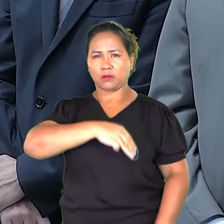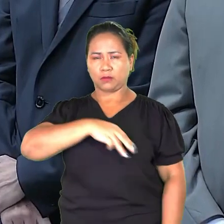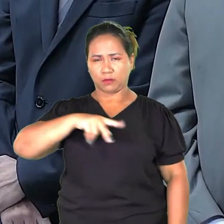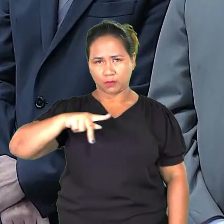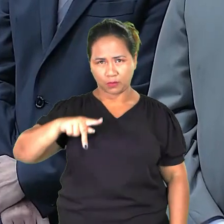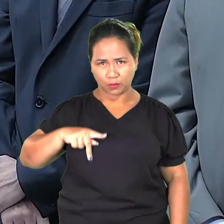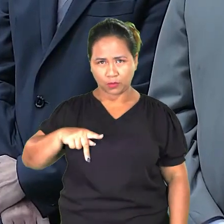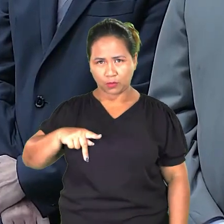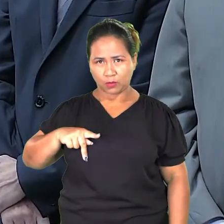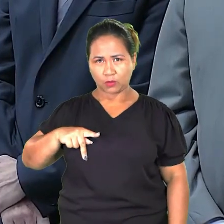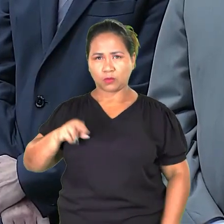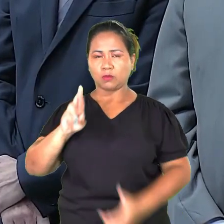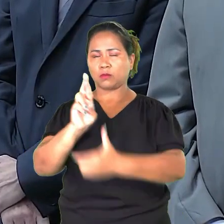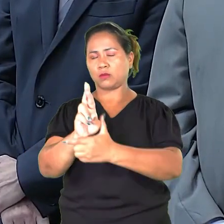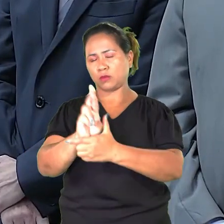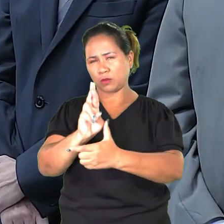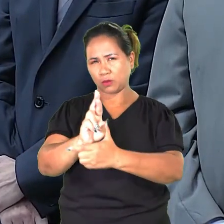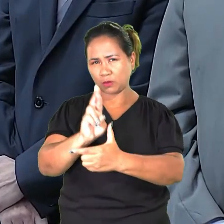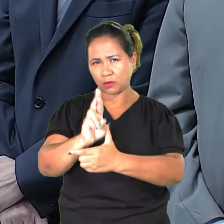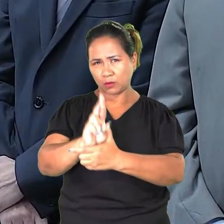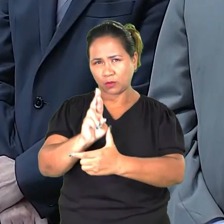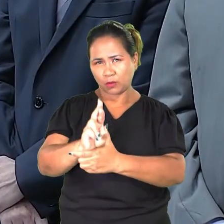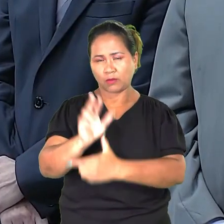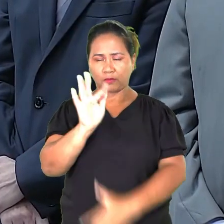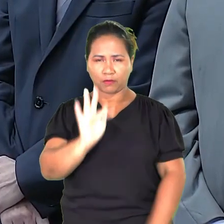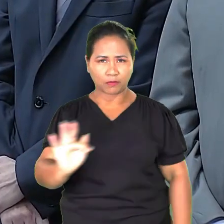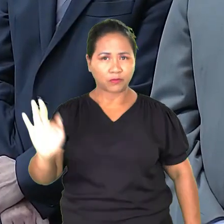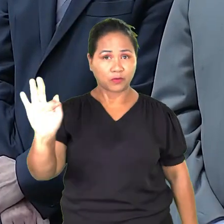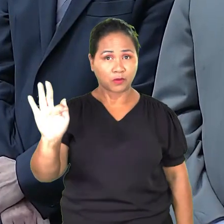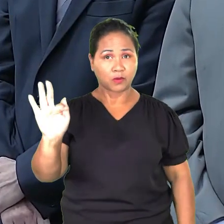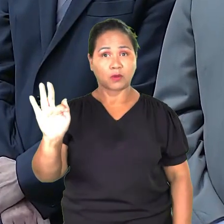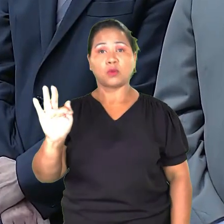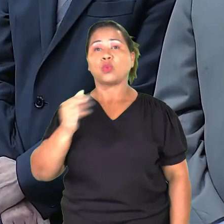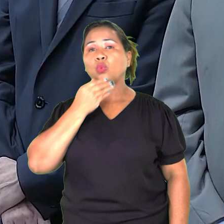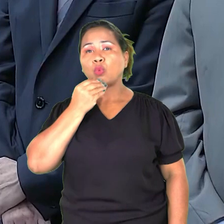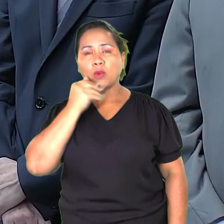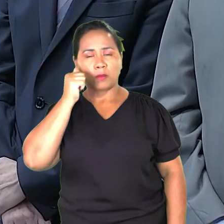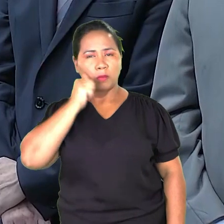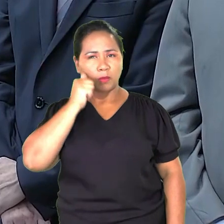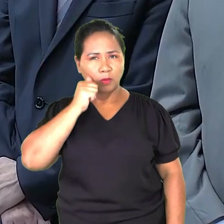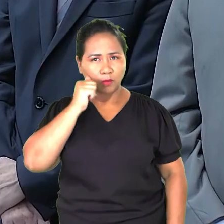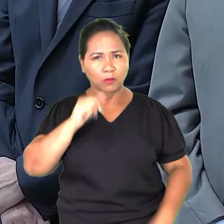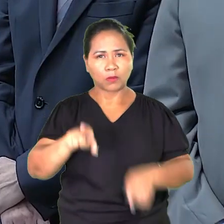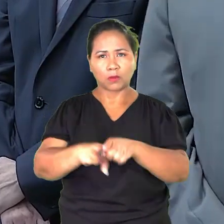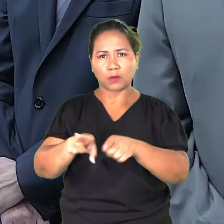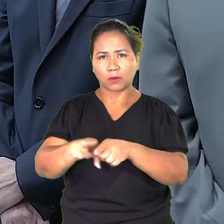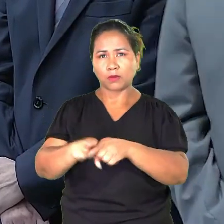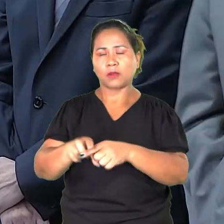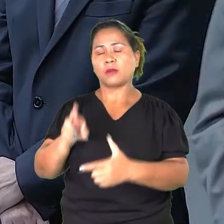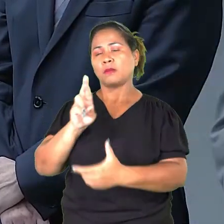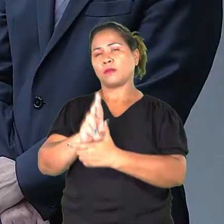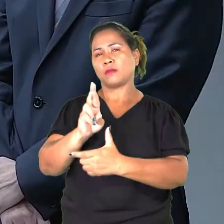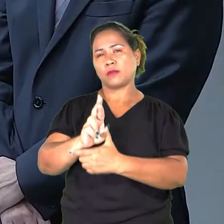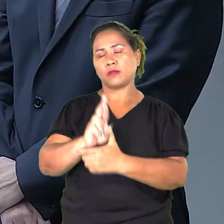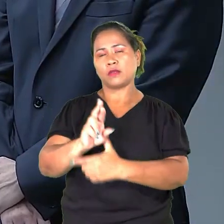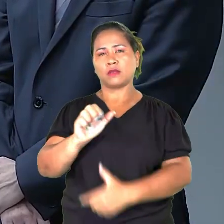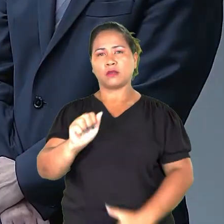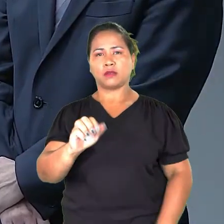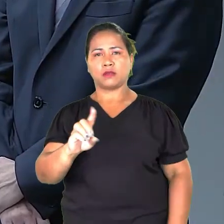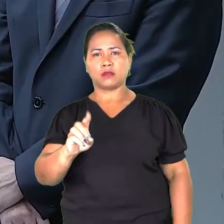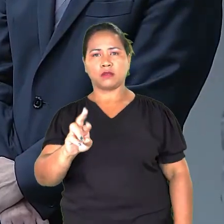o Procurador Regional Eleitoral, Dr. Paulo Taubenblá, e a Procuradora Regional Eleitoral Substituta, doutora